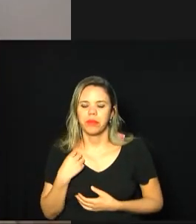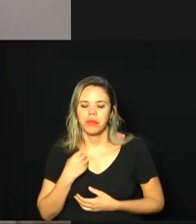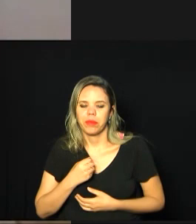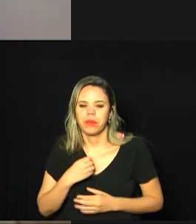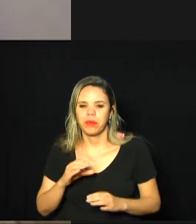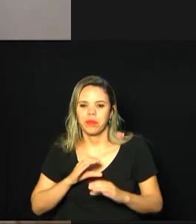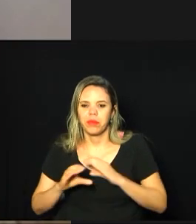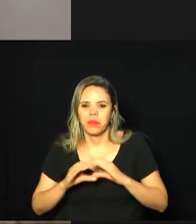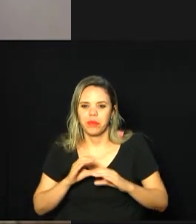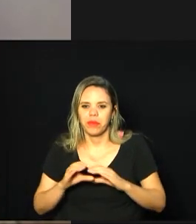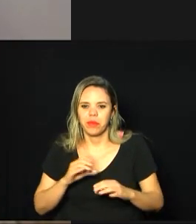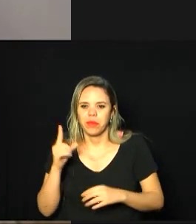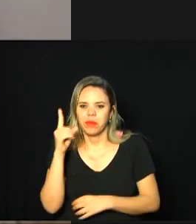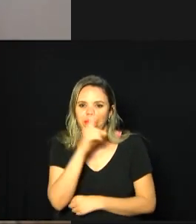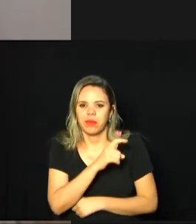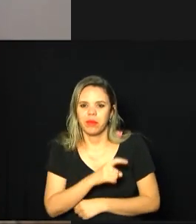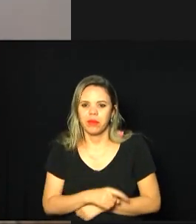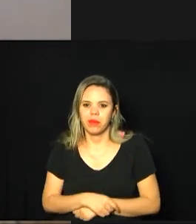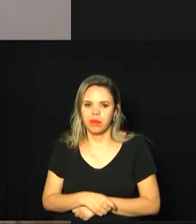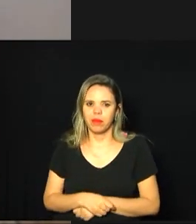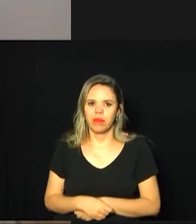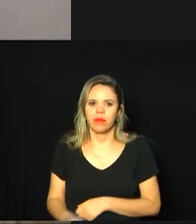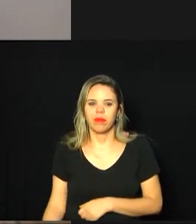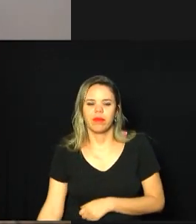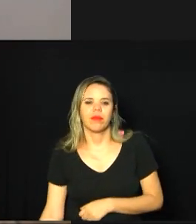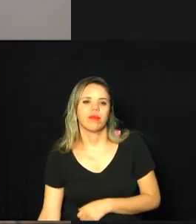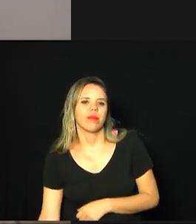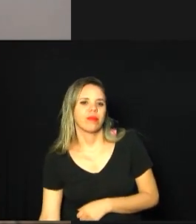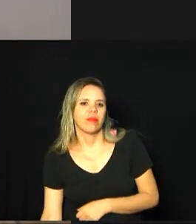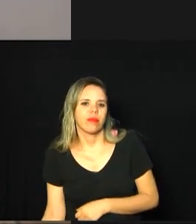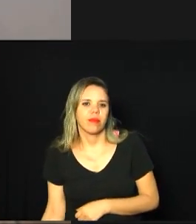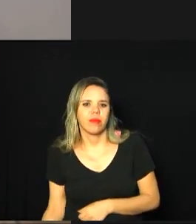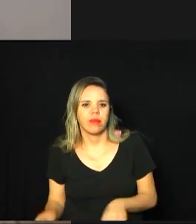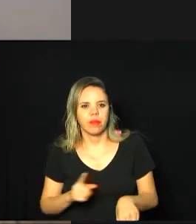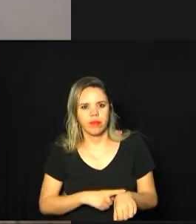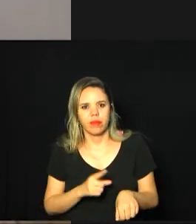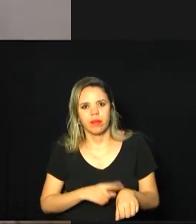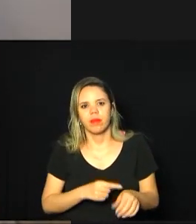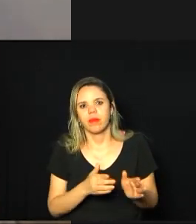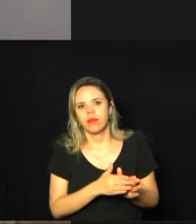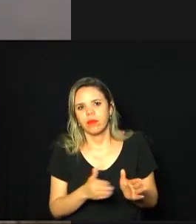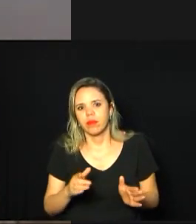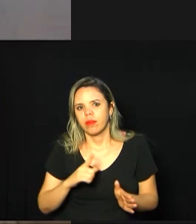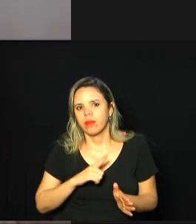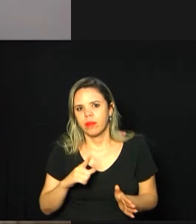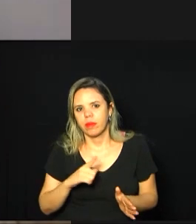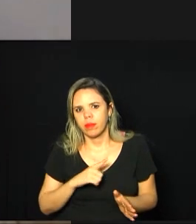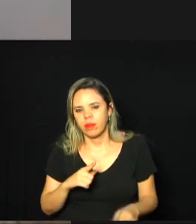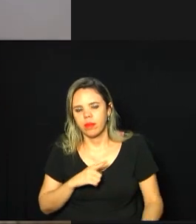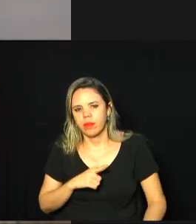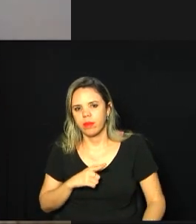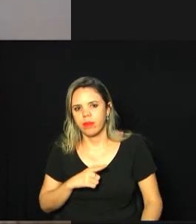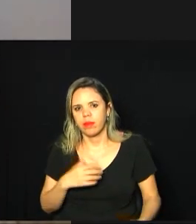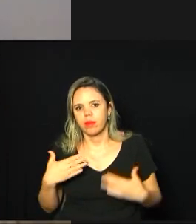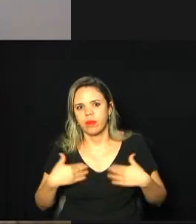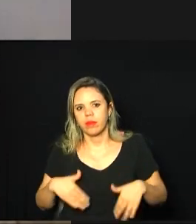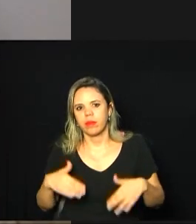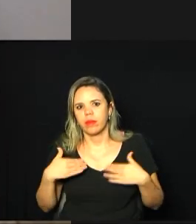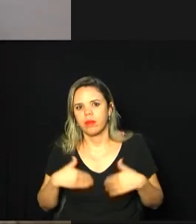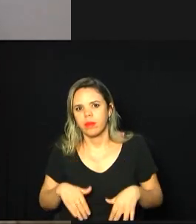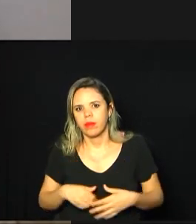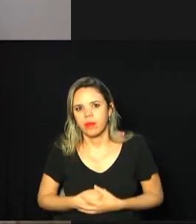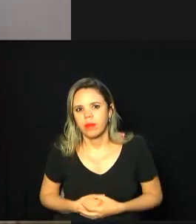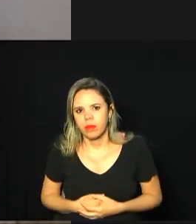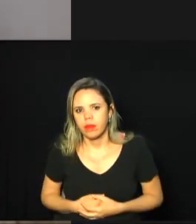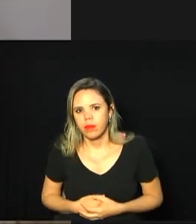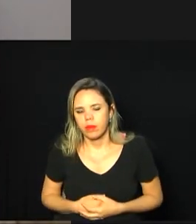Essa comunicação é difícil, né? Ela vem sendo difícil e nesse momento existe esse ar de tranquilidade,